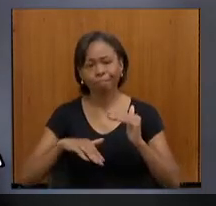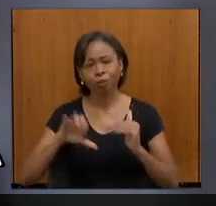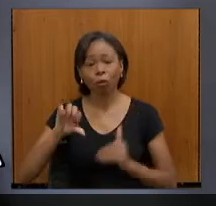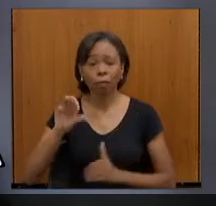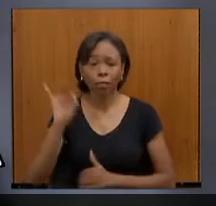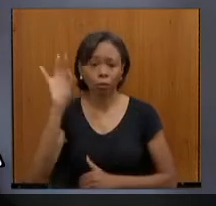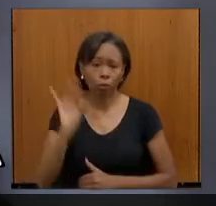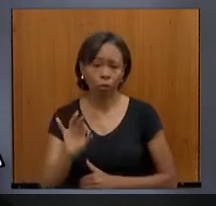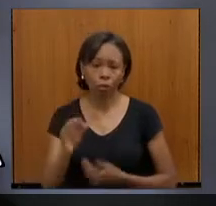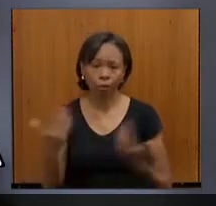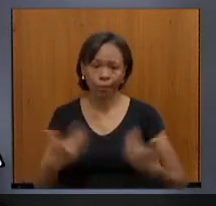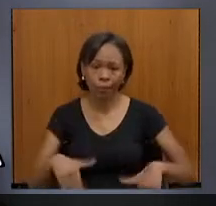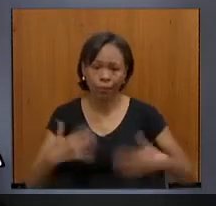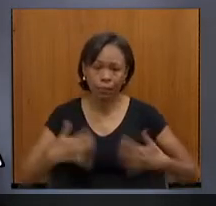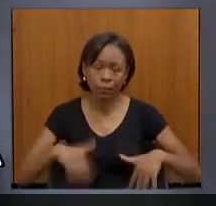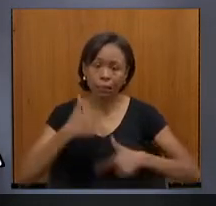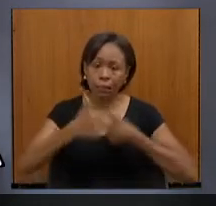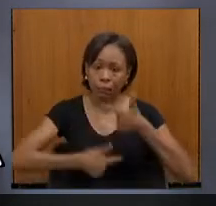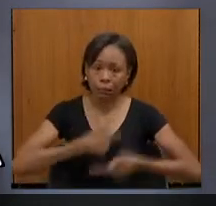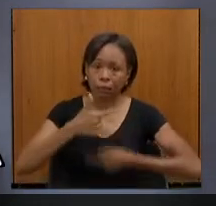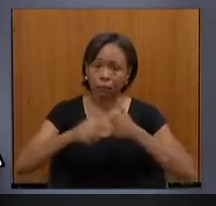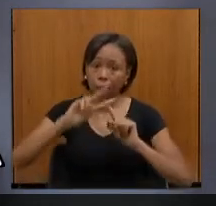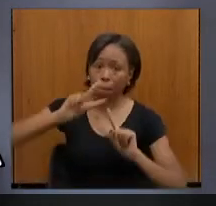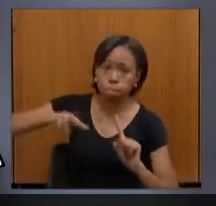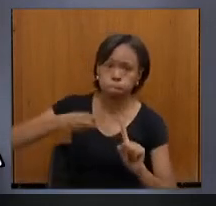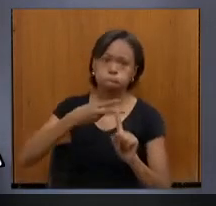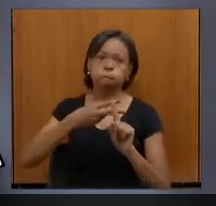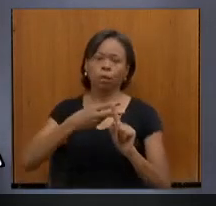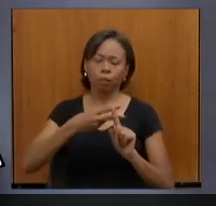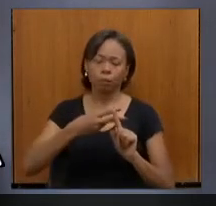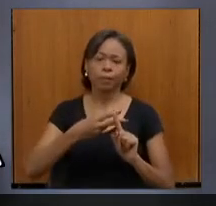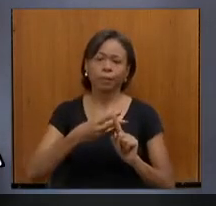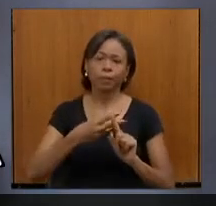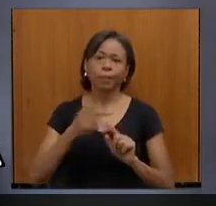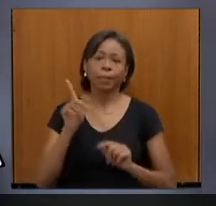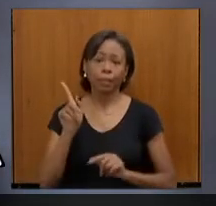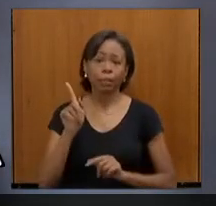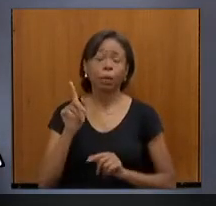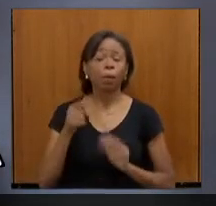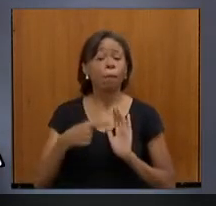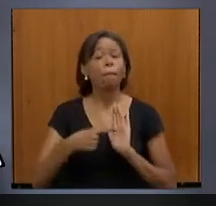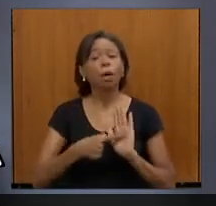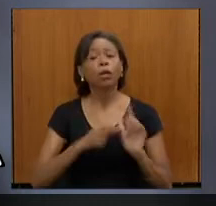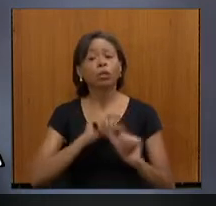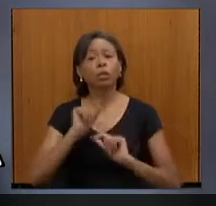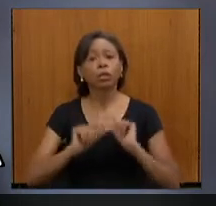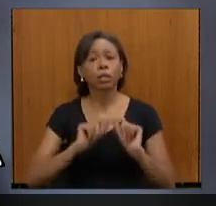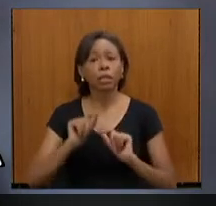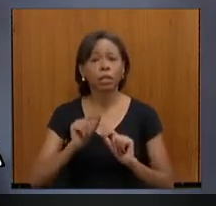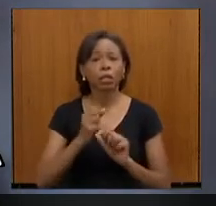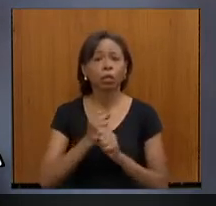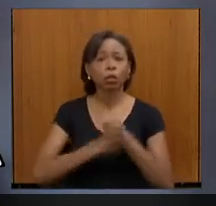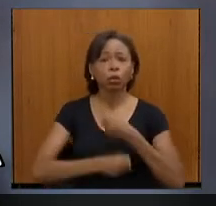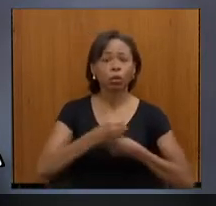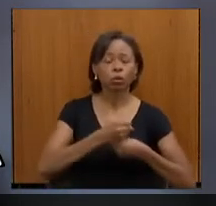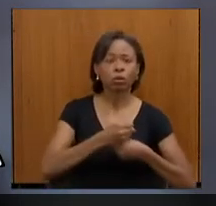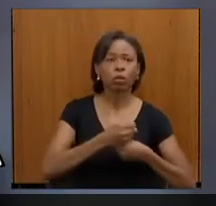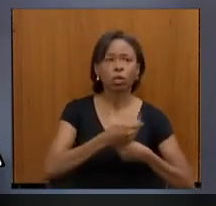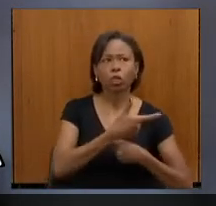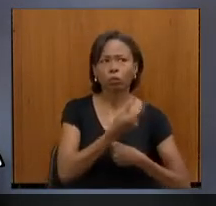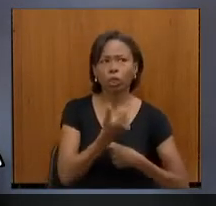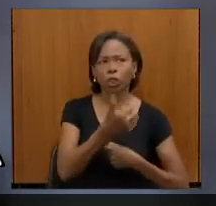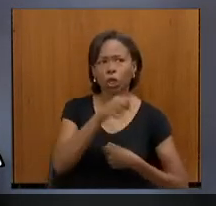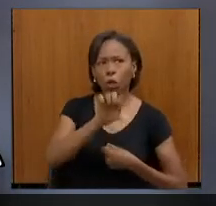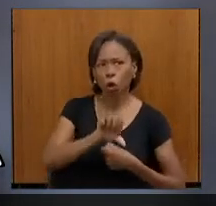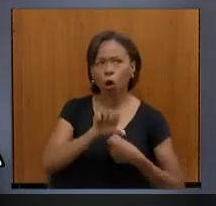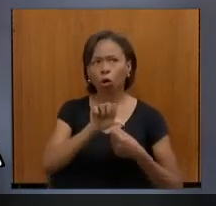o dobro. Vocês veem que essa curva mostra que entre 2019 e 2021, a gente